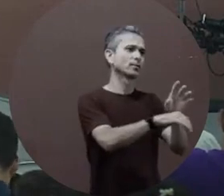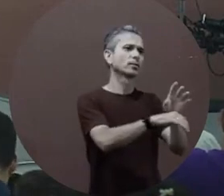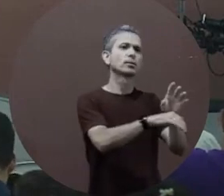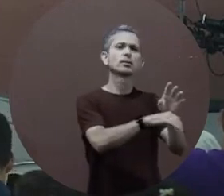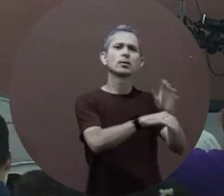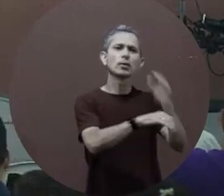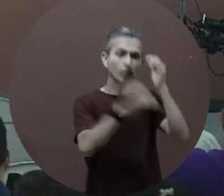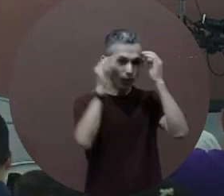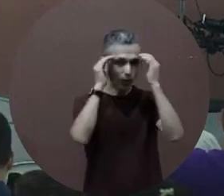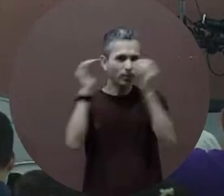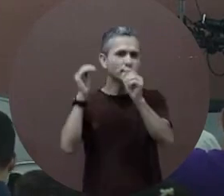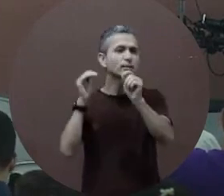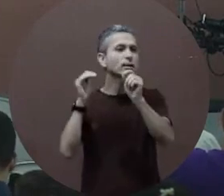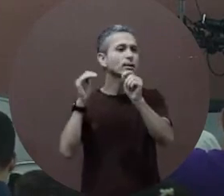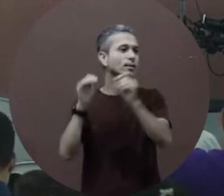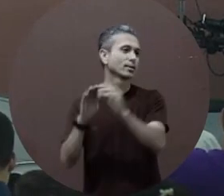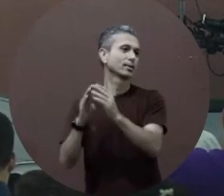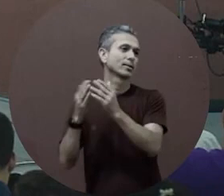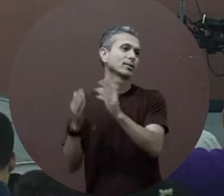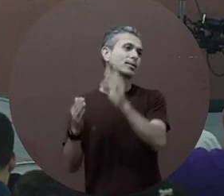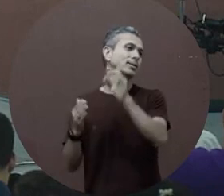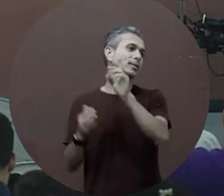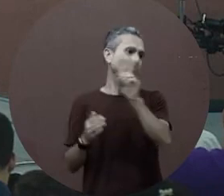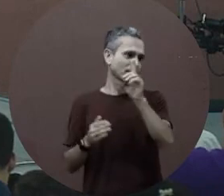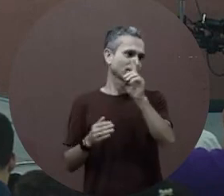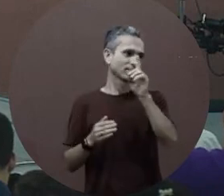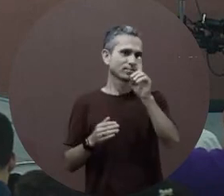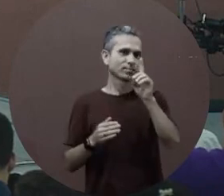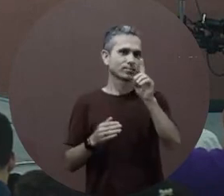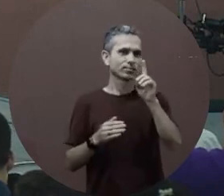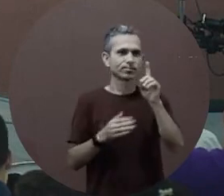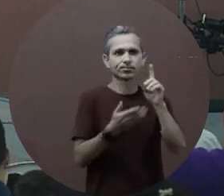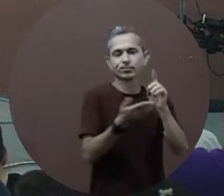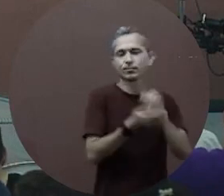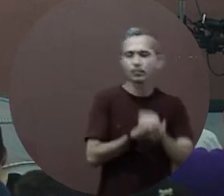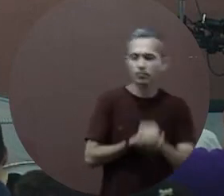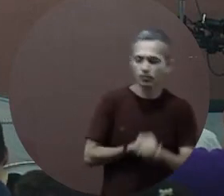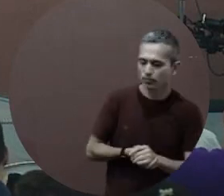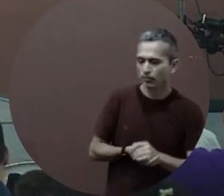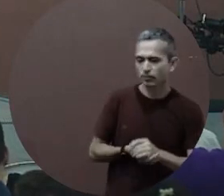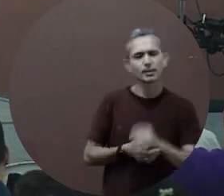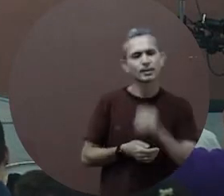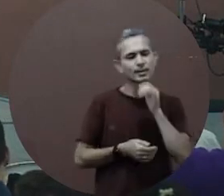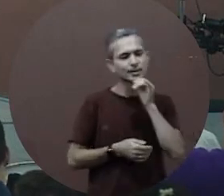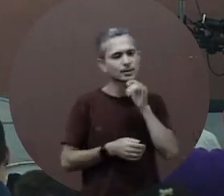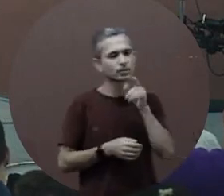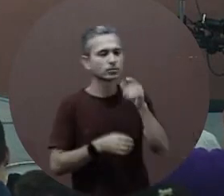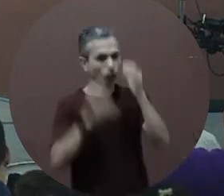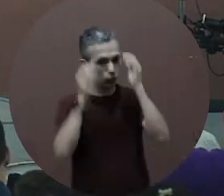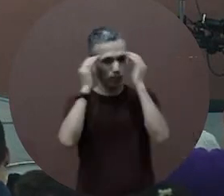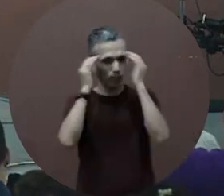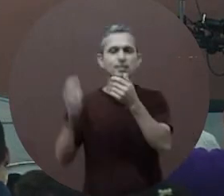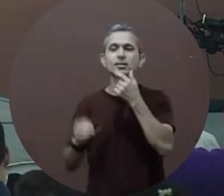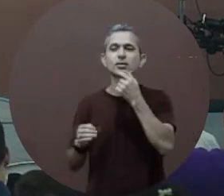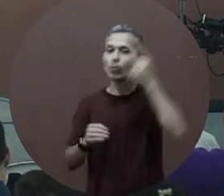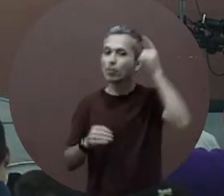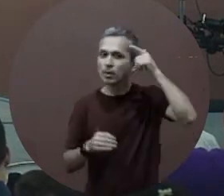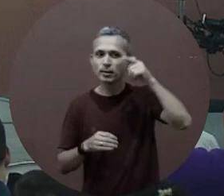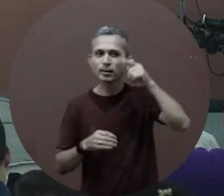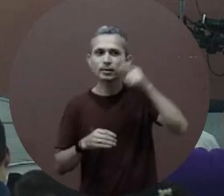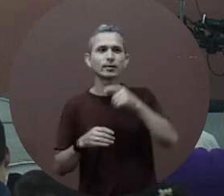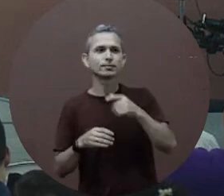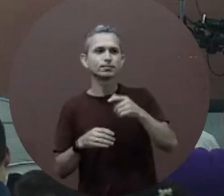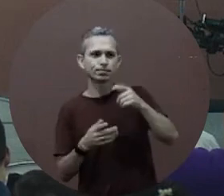palavra. Você não tem que obedecer a um líder que vai determinar com quem você vai casar. Você tem que obedecer a um líder que